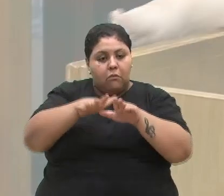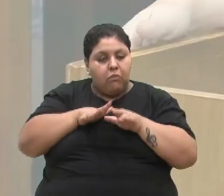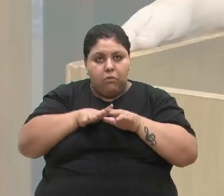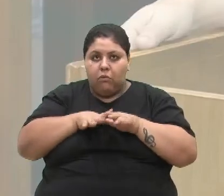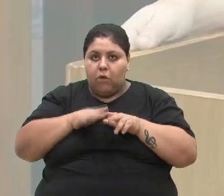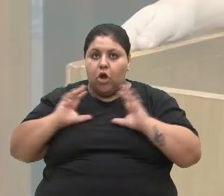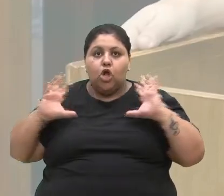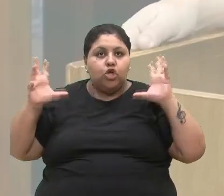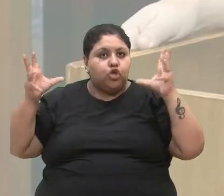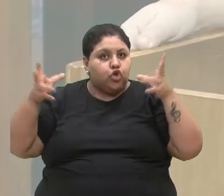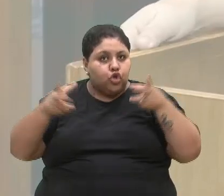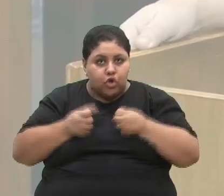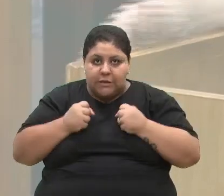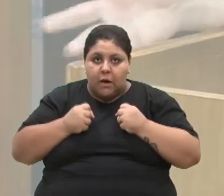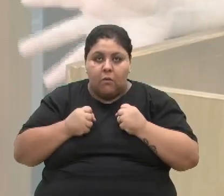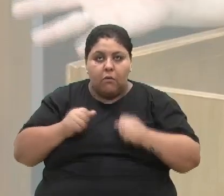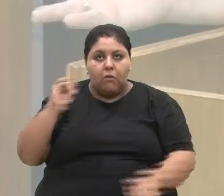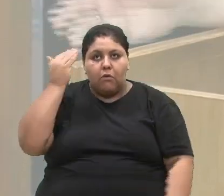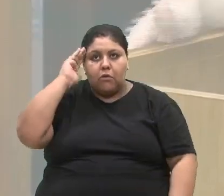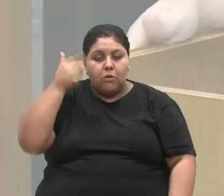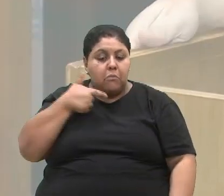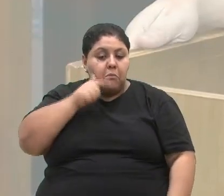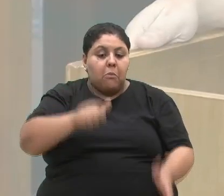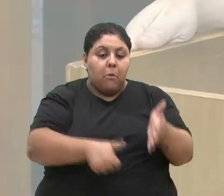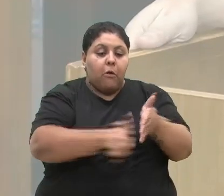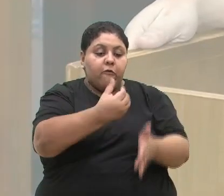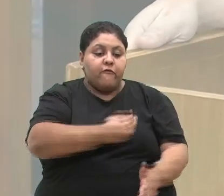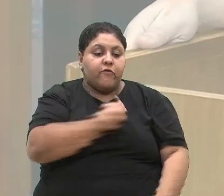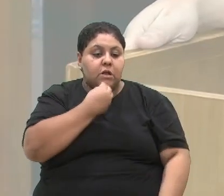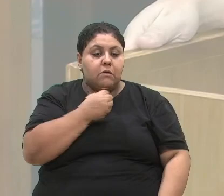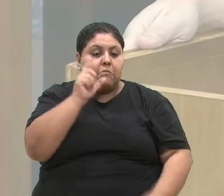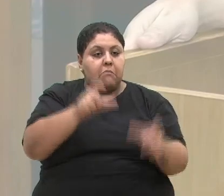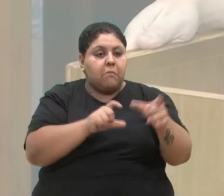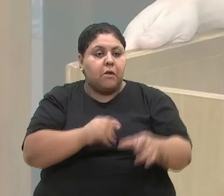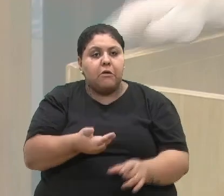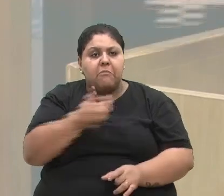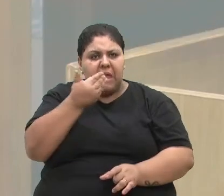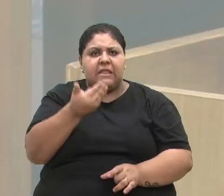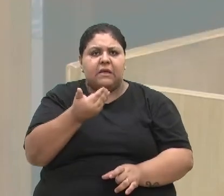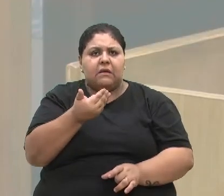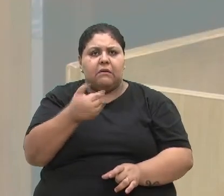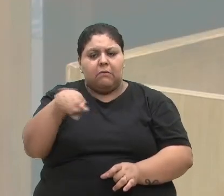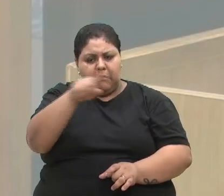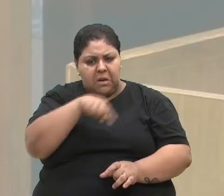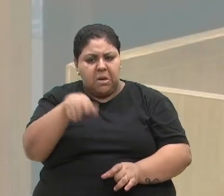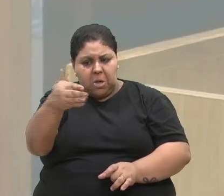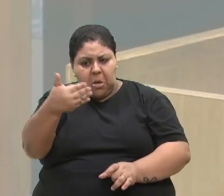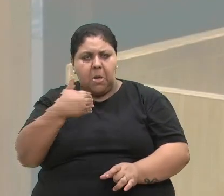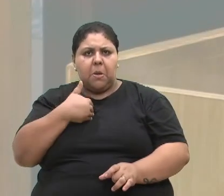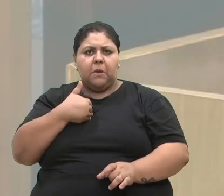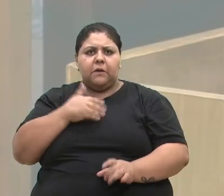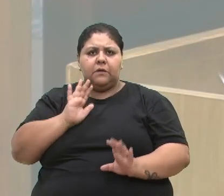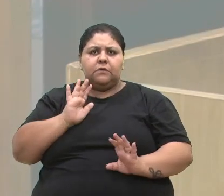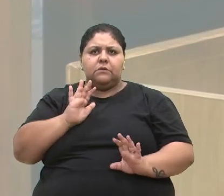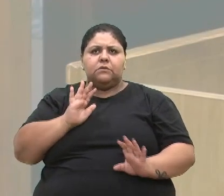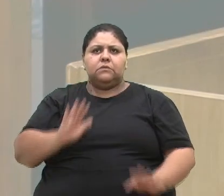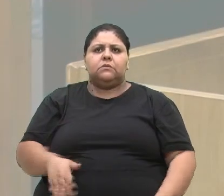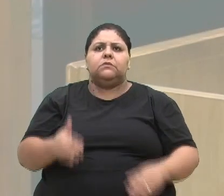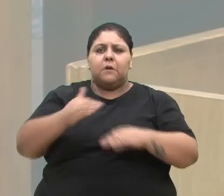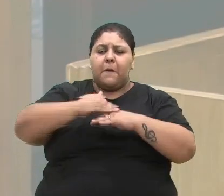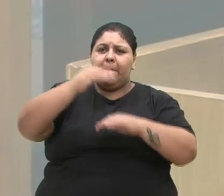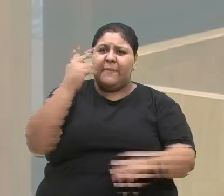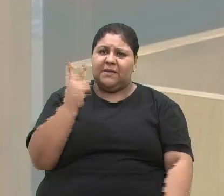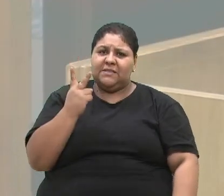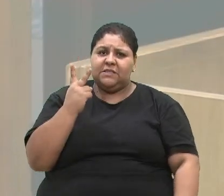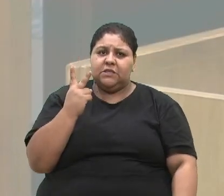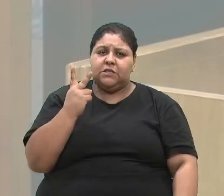soberano e consiga, né, melhorar a vida das pessoas que tanto pede ali fora. Então tenho mais dois aqui, antes